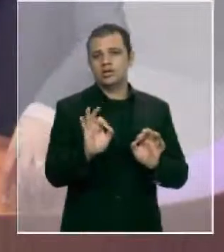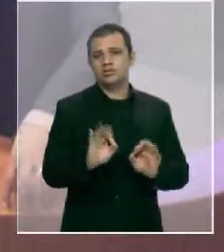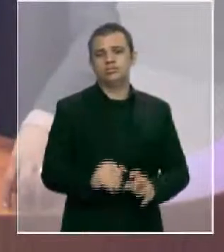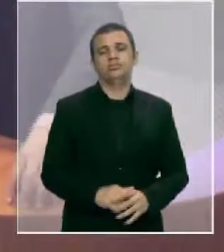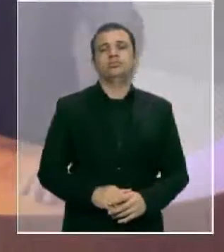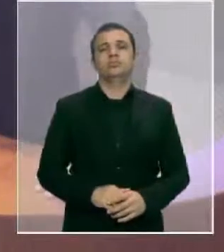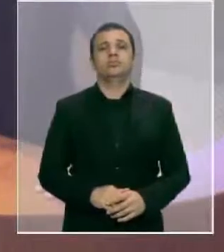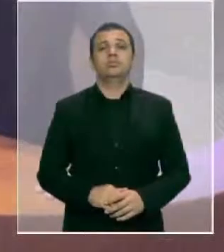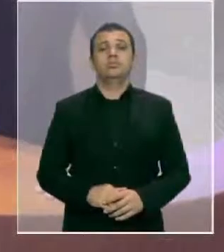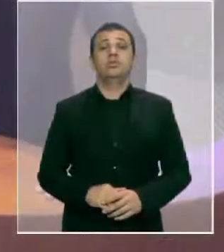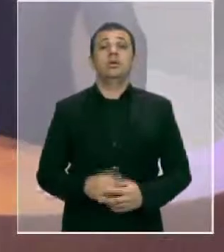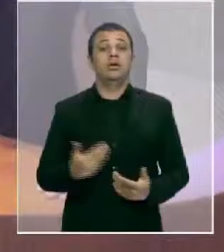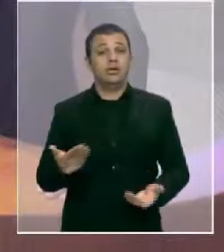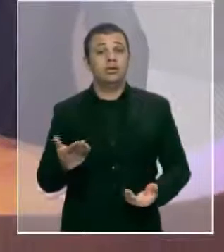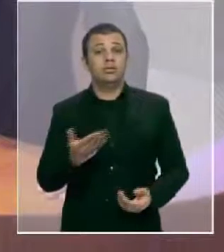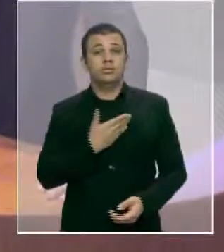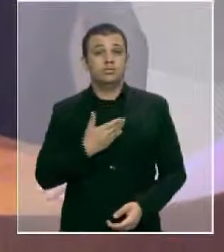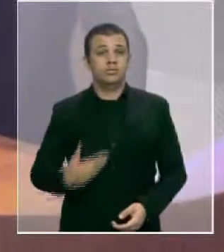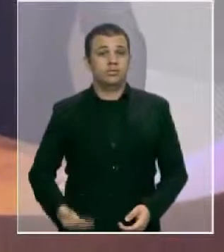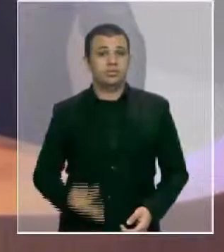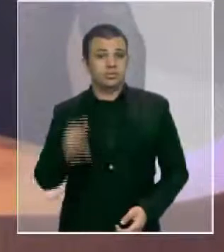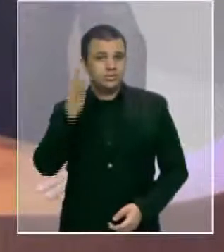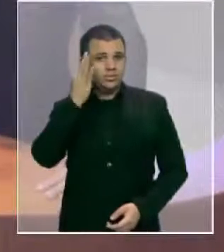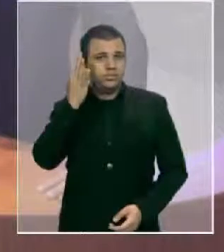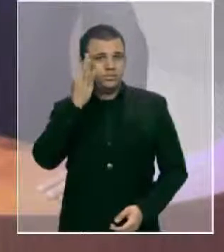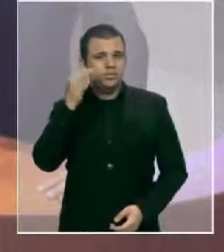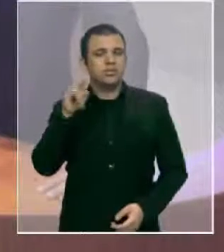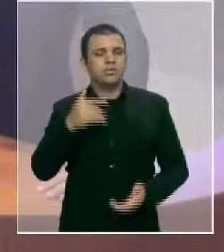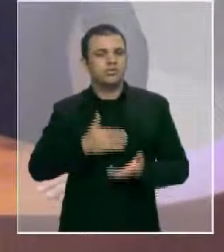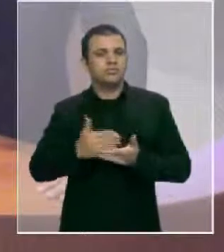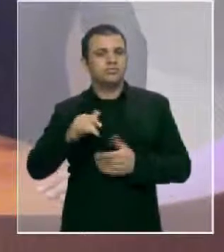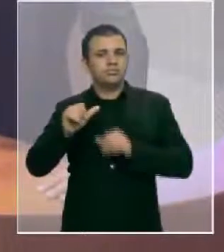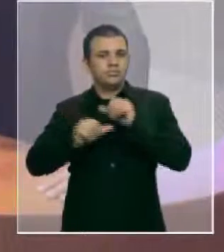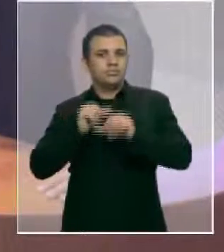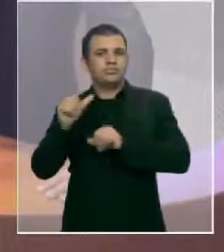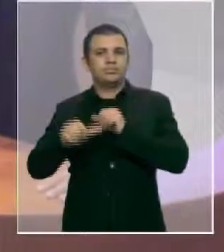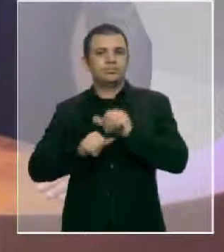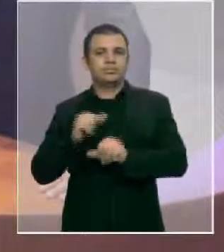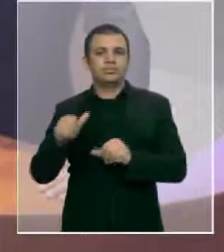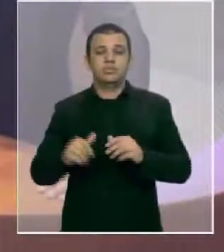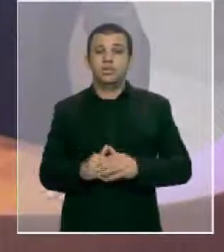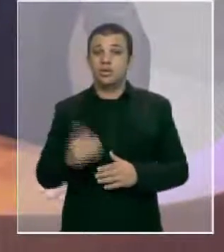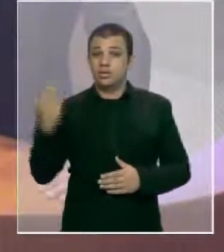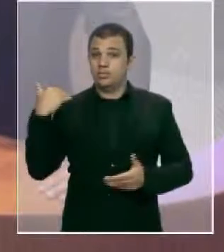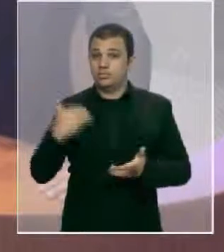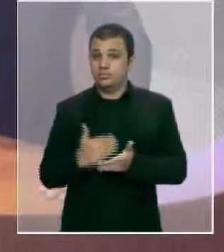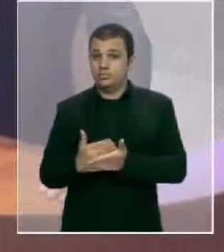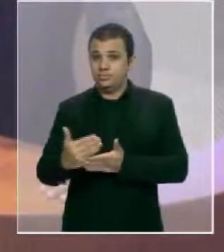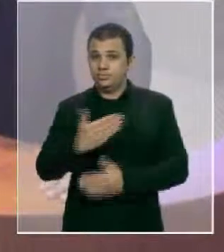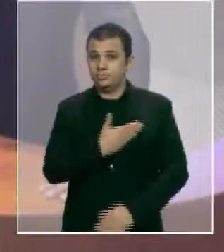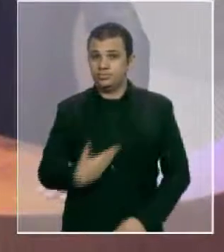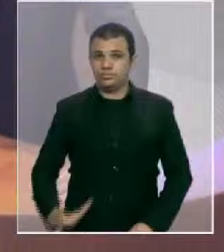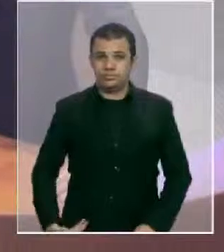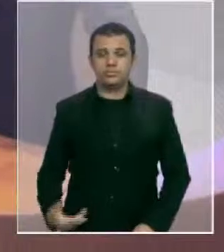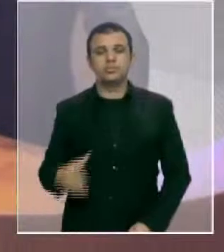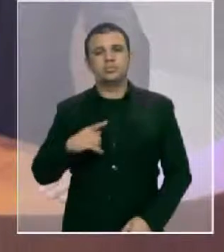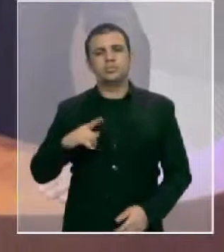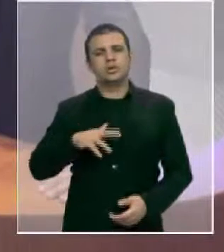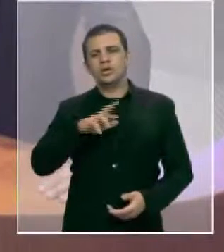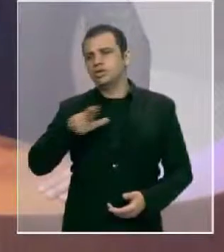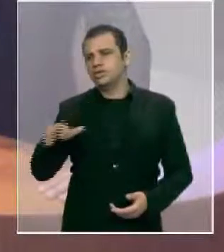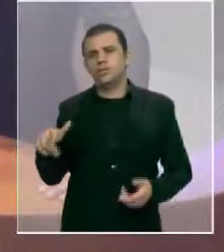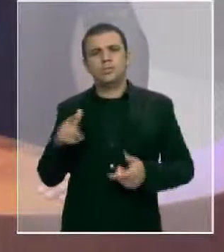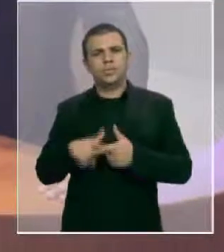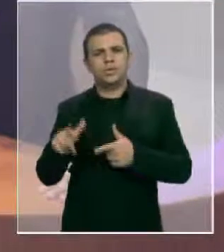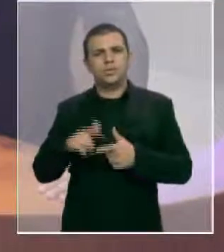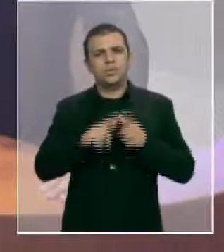o governo Flávio Dino trouxe uma expectativa diferenciada. Desde que iniciou, vários problemas nos bairros já